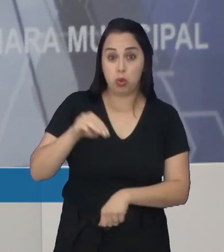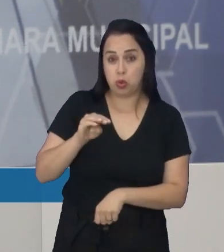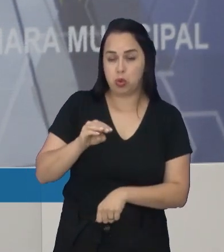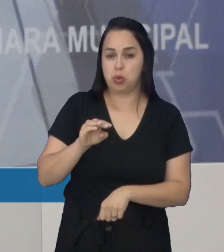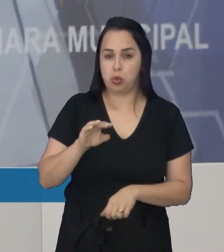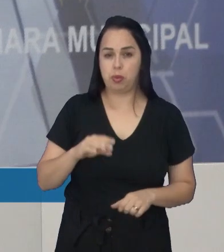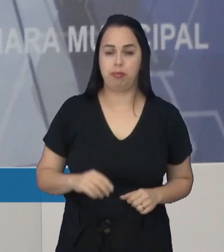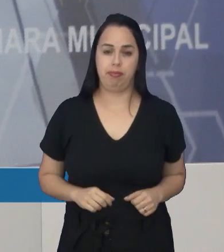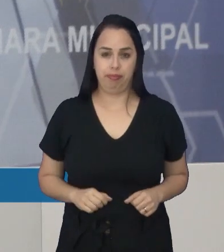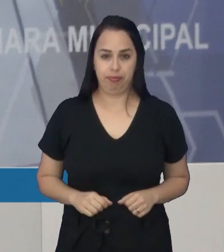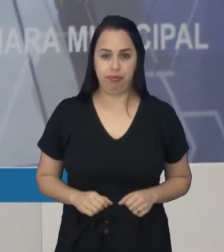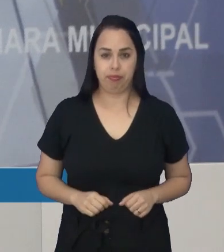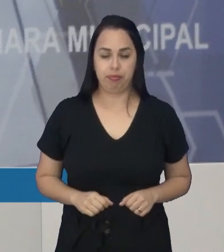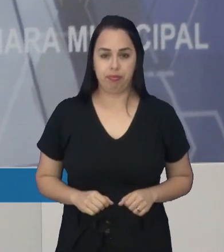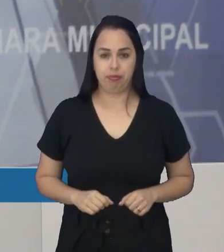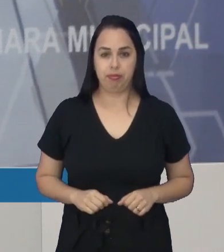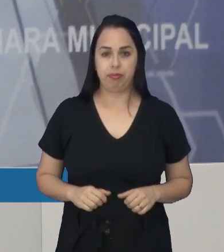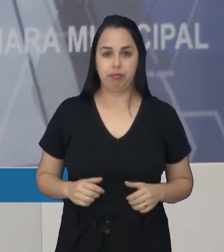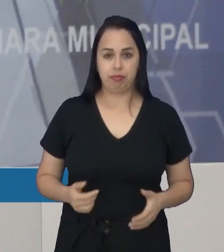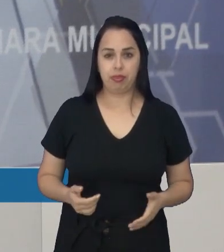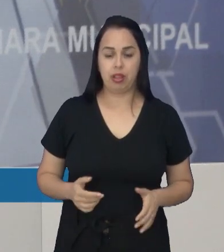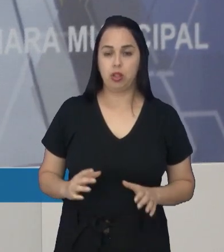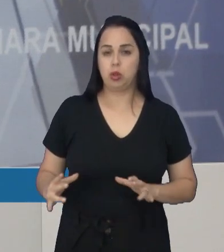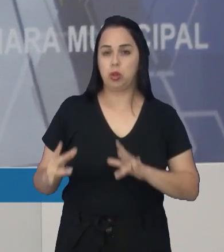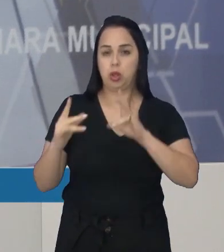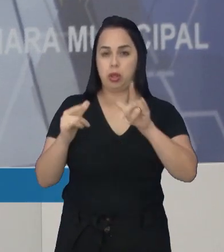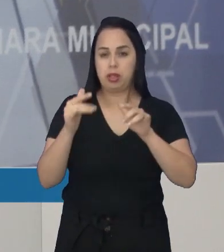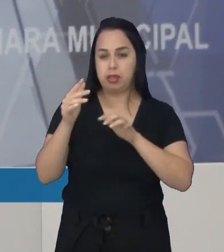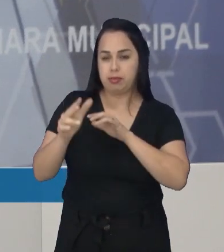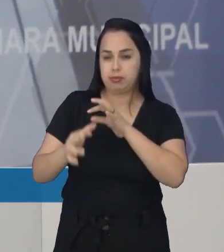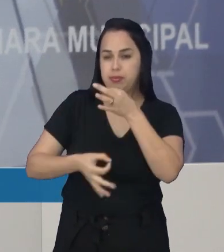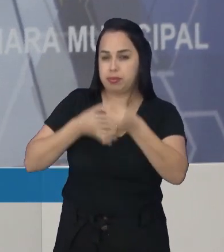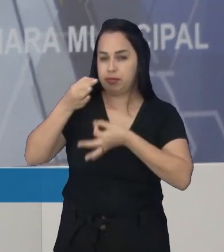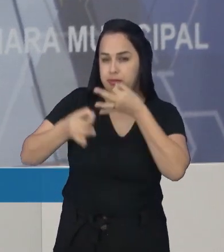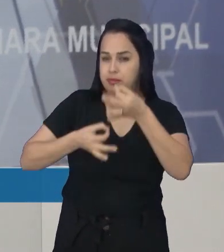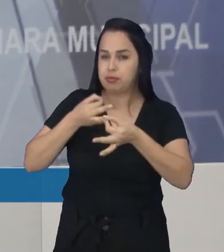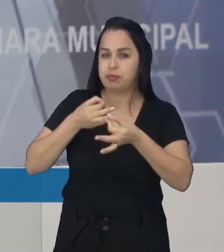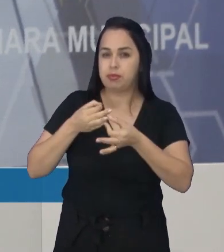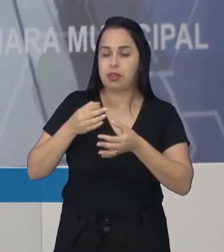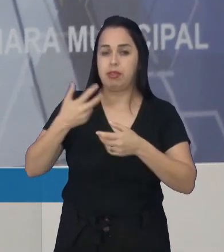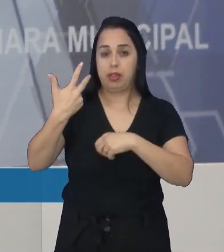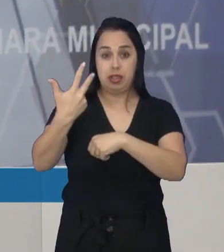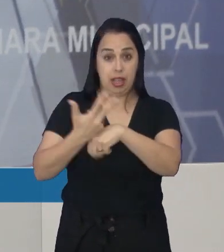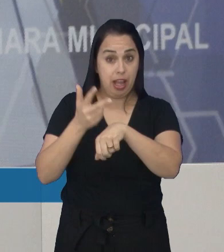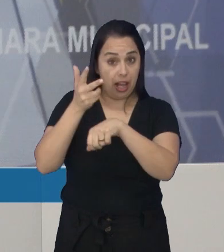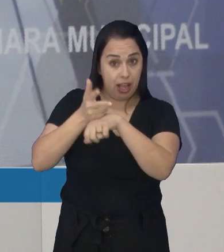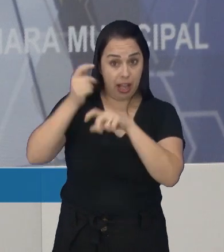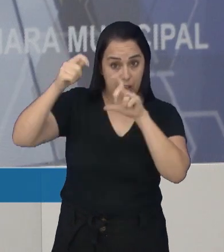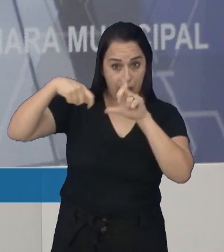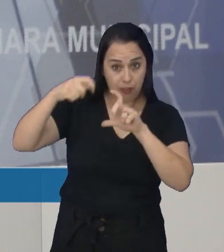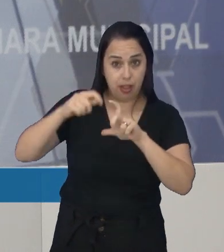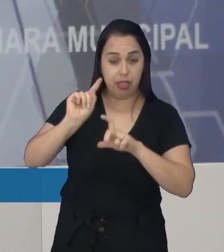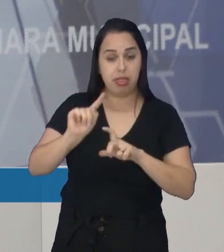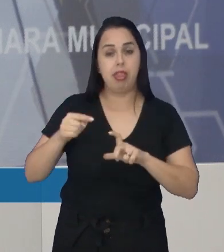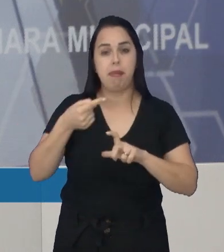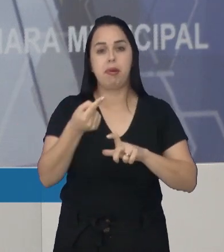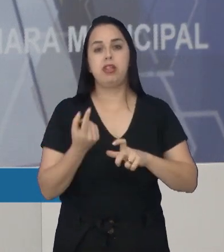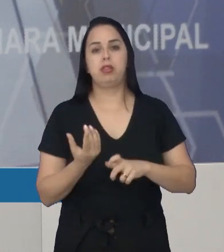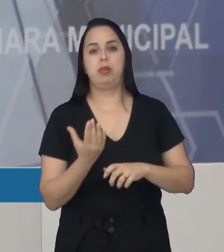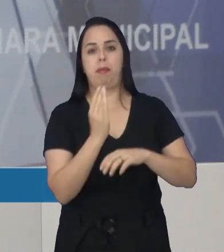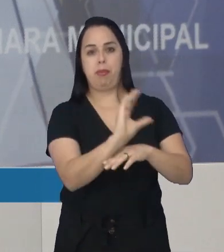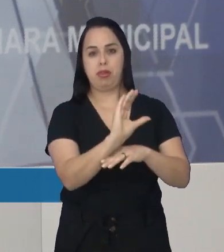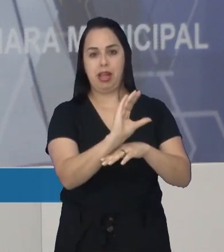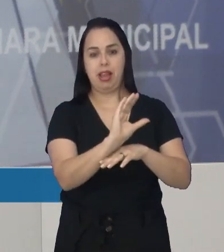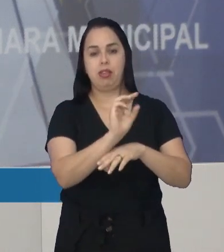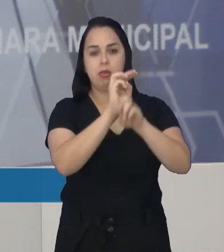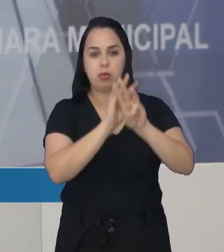minutos todas as manifestações ocorridas na audiência pública serão gravadas e posteriormente disponibilizadas